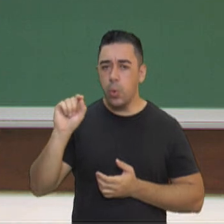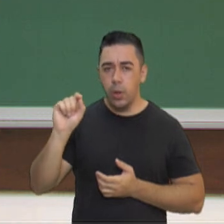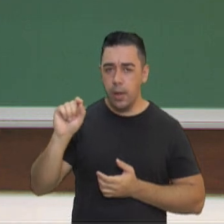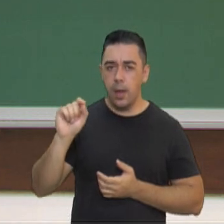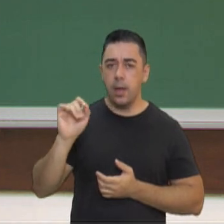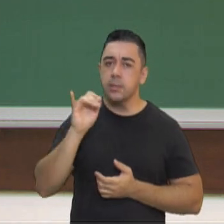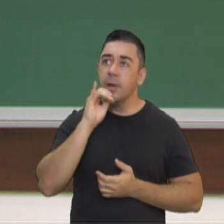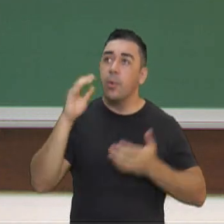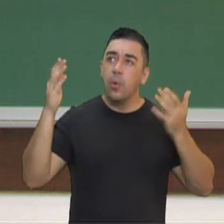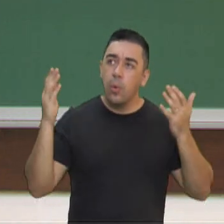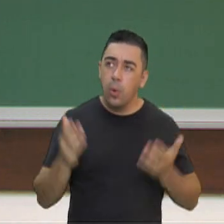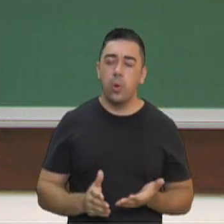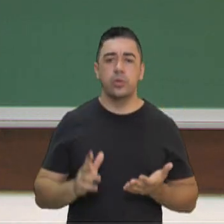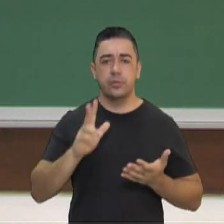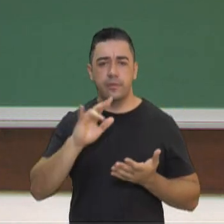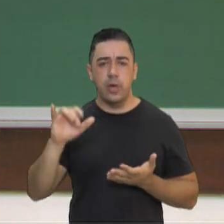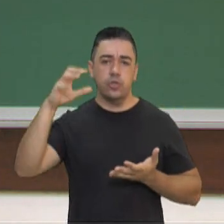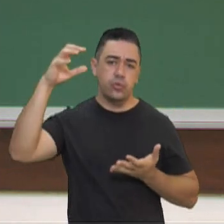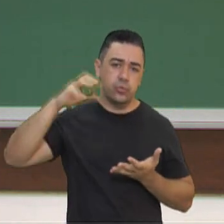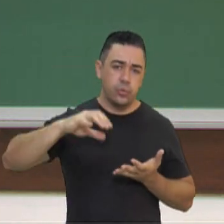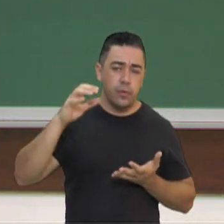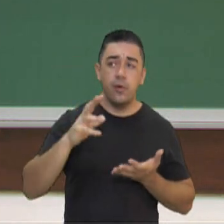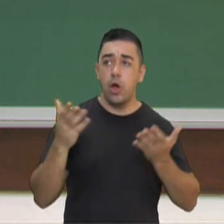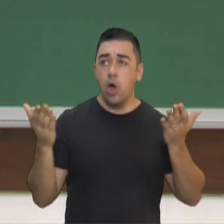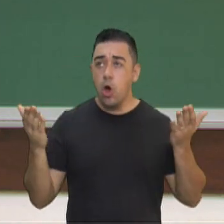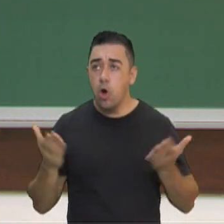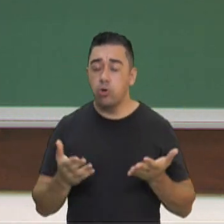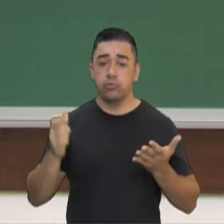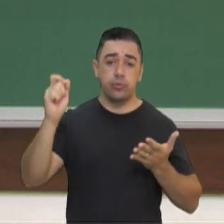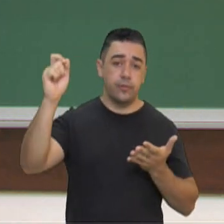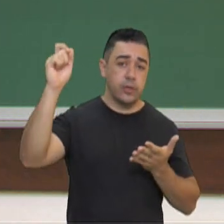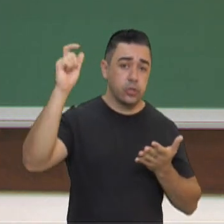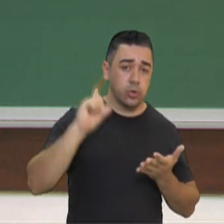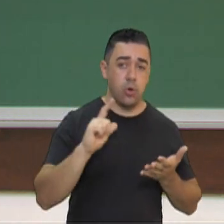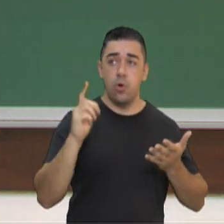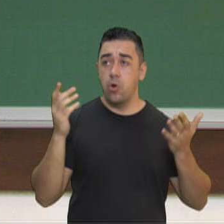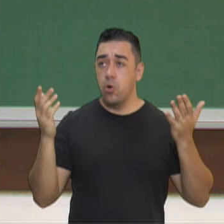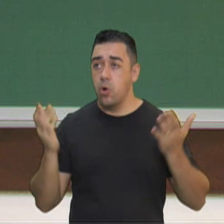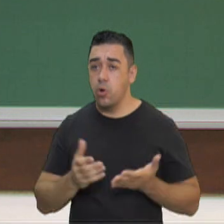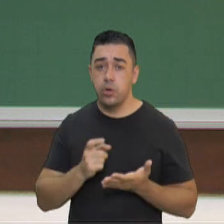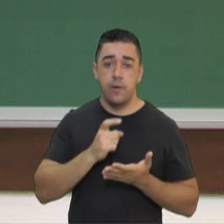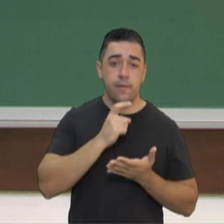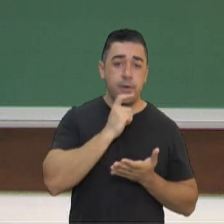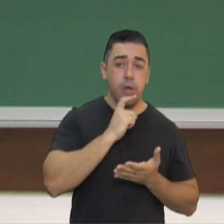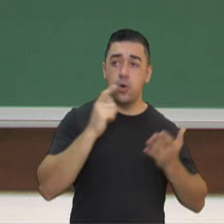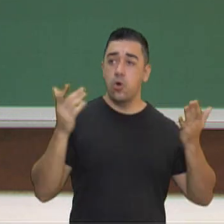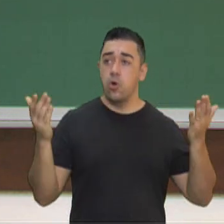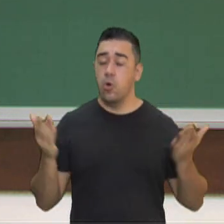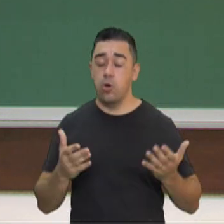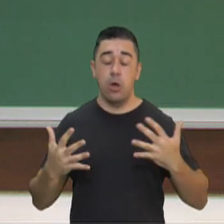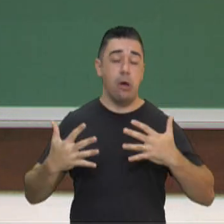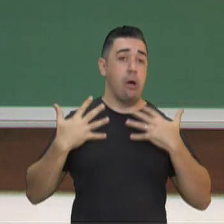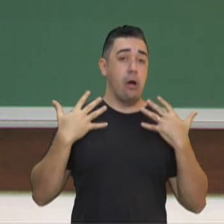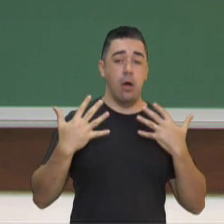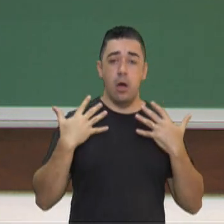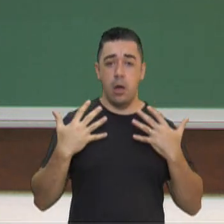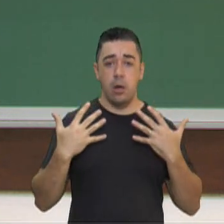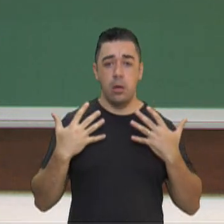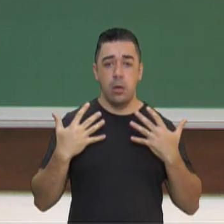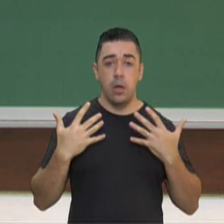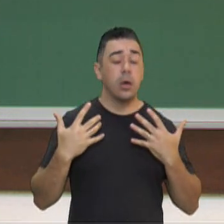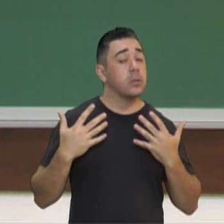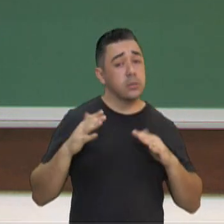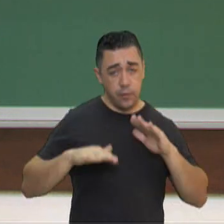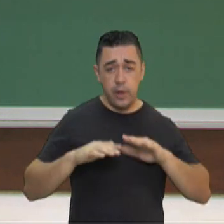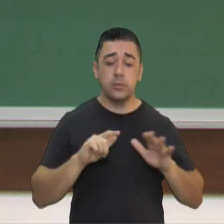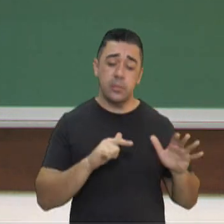o tempo são as condições da atmosfera naquele período recente, ou naquela semana, ou naquele